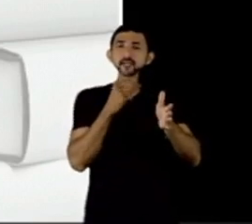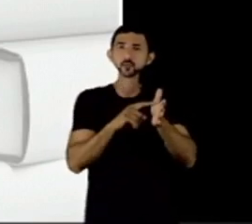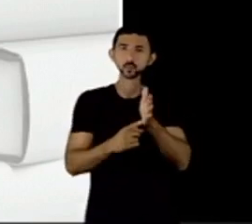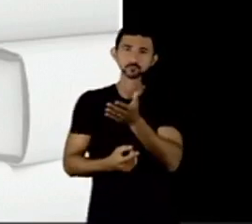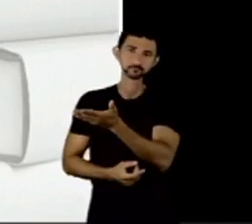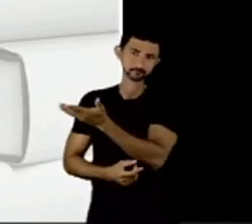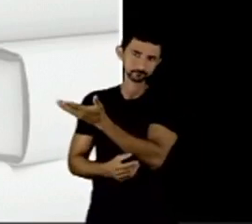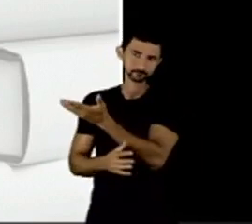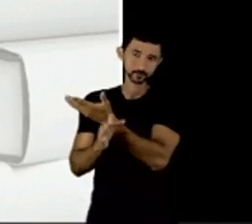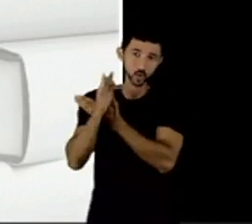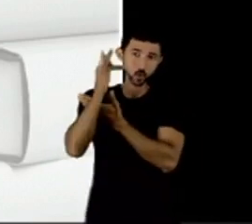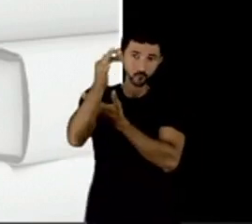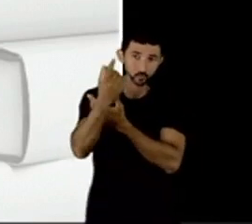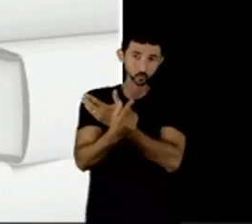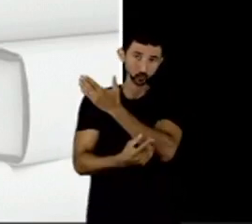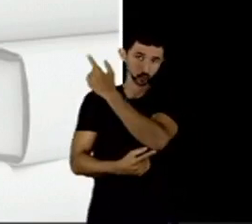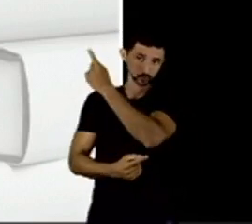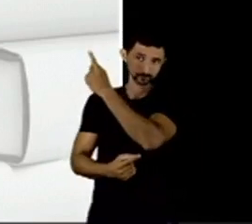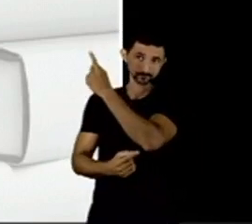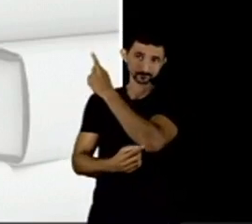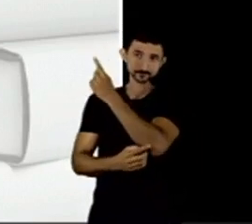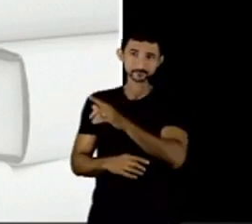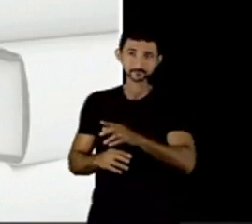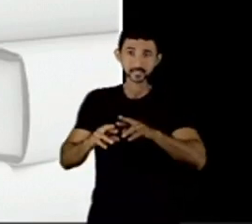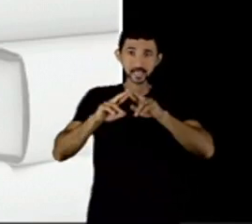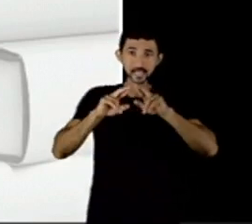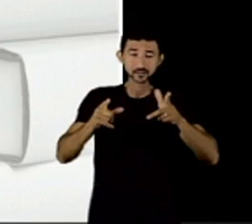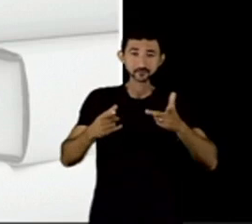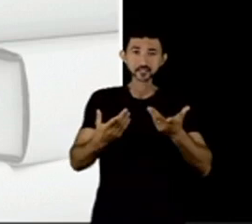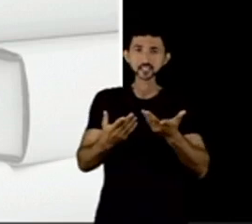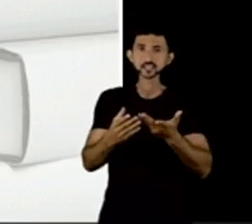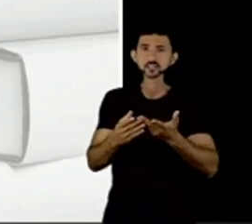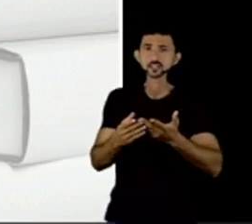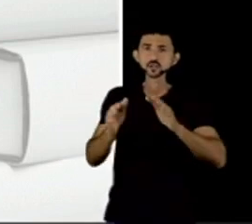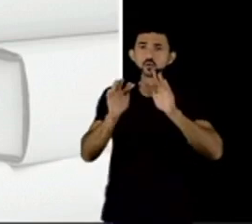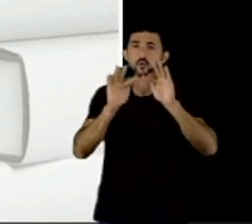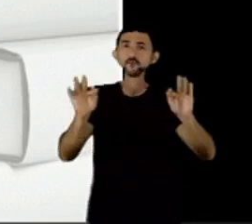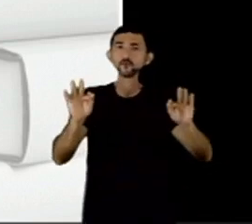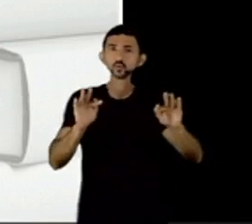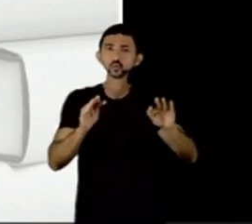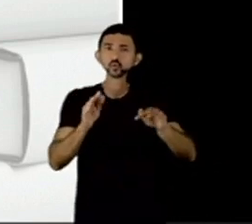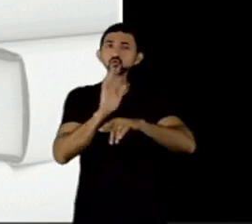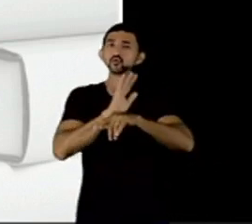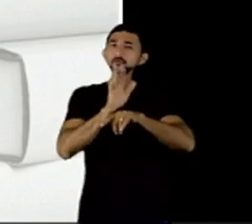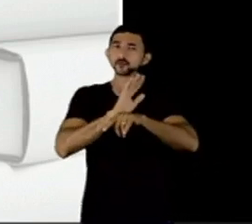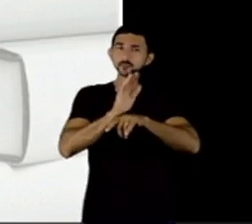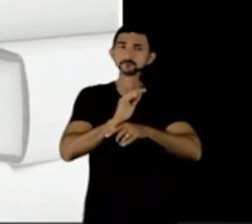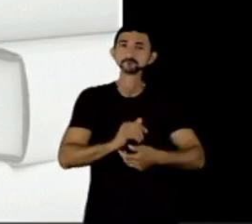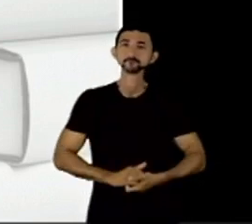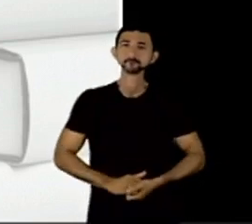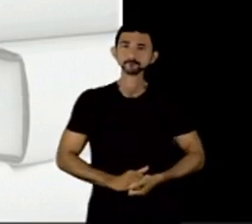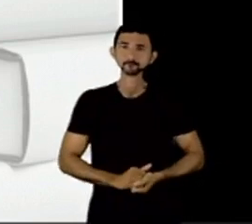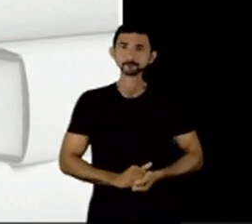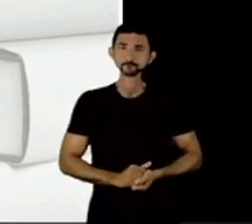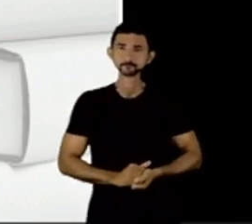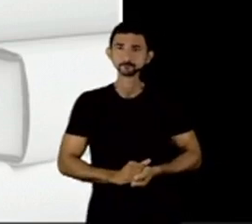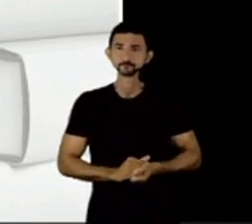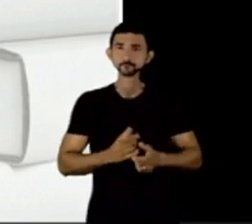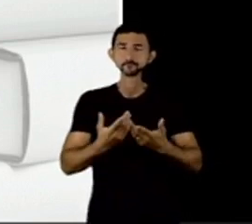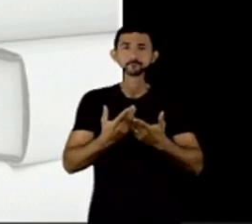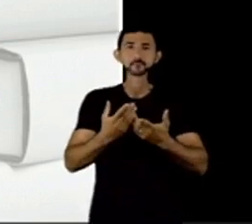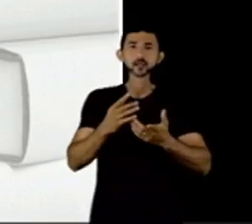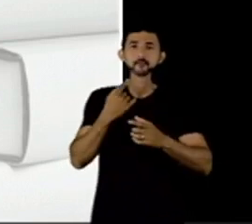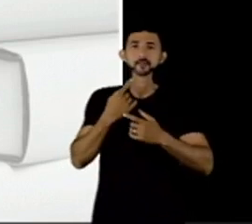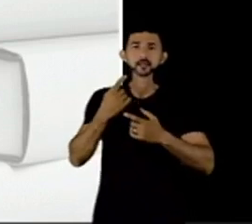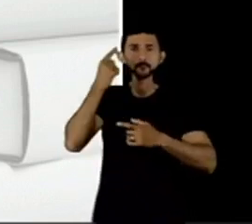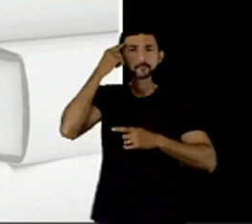você que o do futuro aqui, ó, é diferente do futuro na frase que eu te falei do Dr. Doc. A ideia aqui de médicos